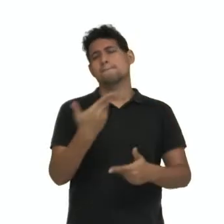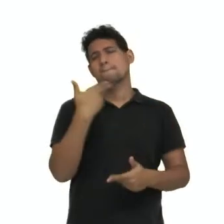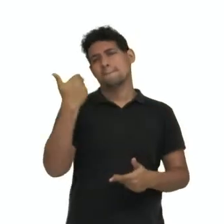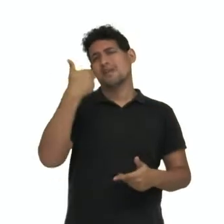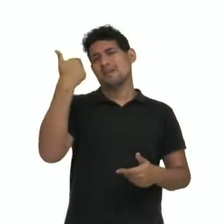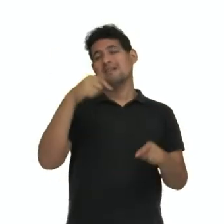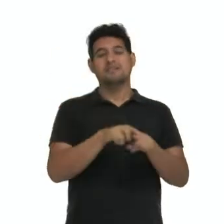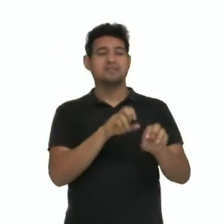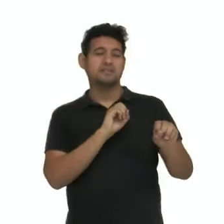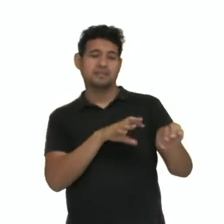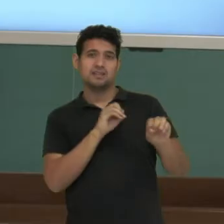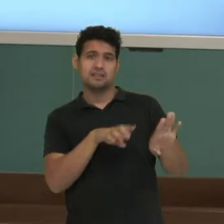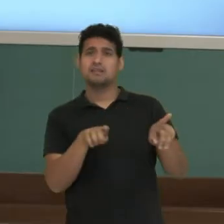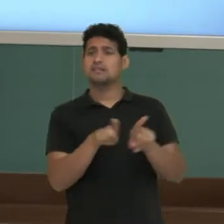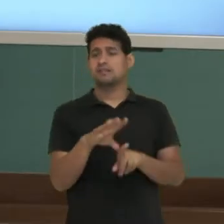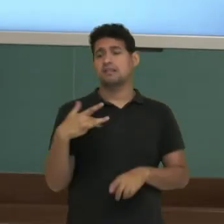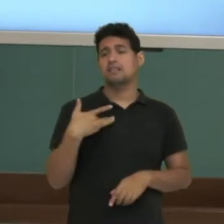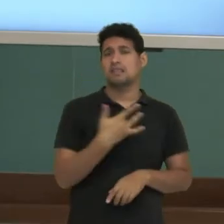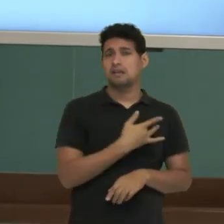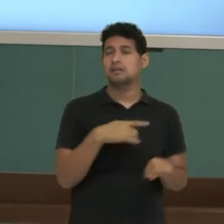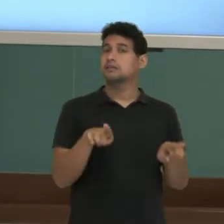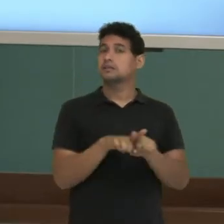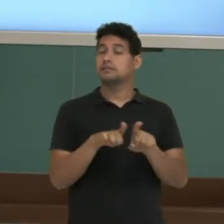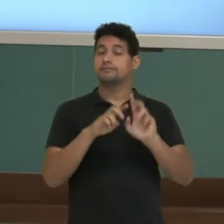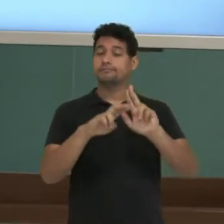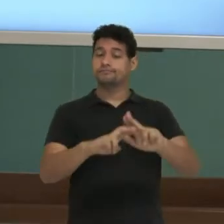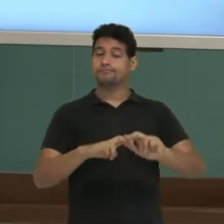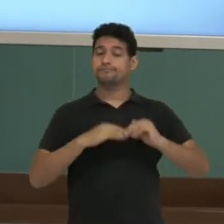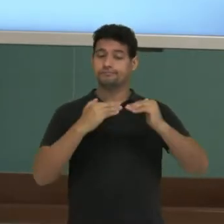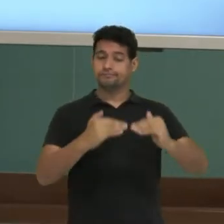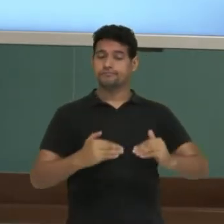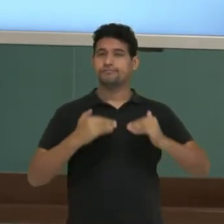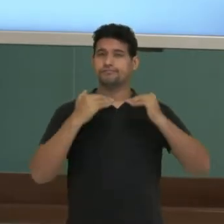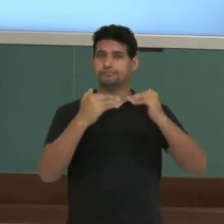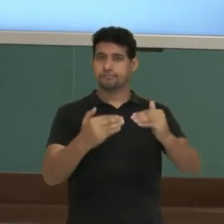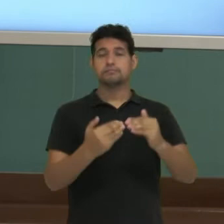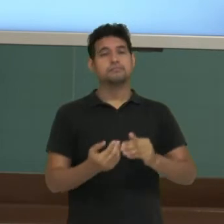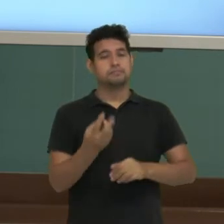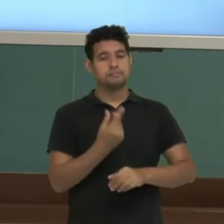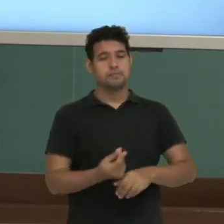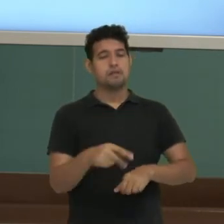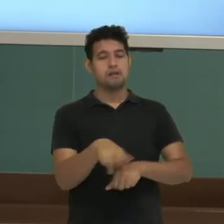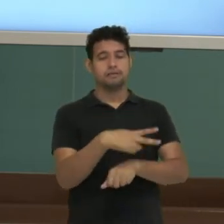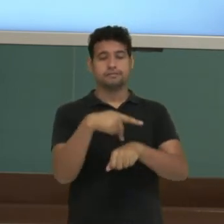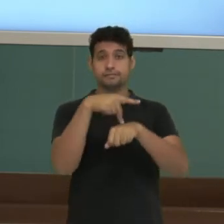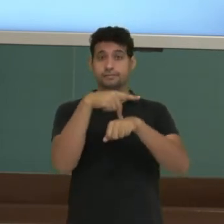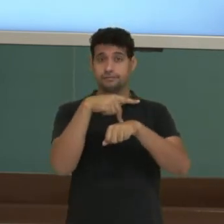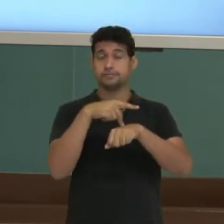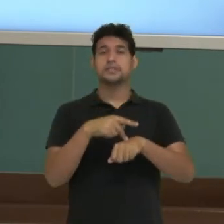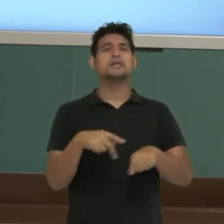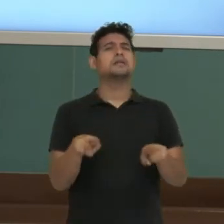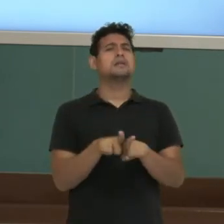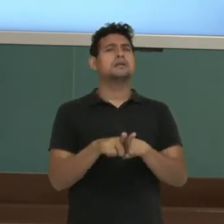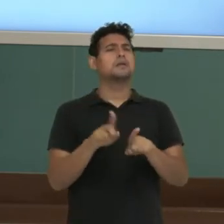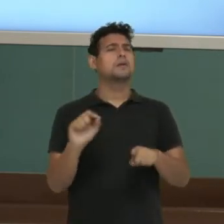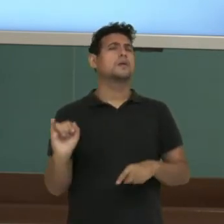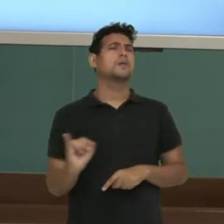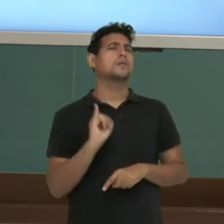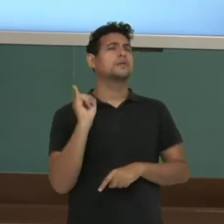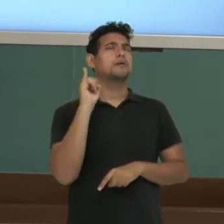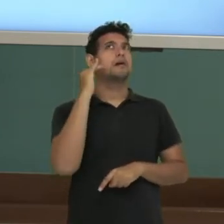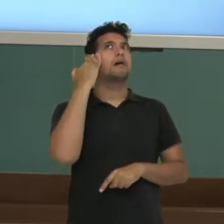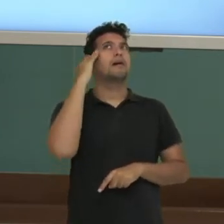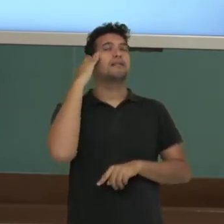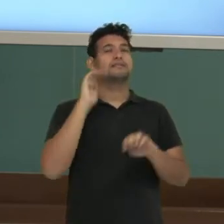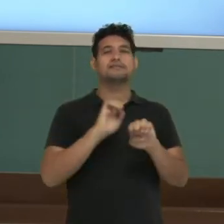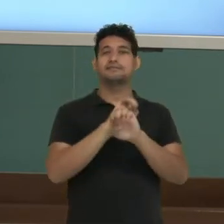melhoria educacional, saúde e, por consequência, monetária nesses países. Outro quesito aqui entendido